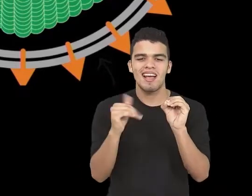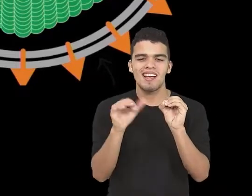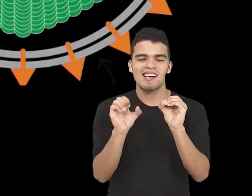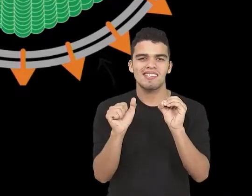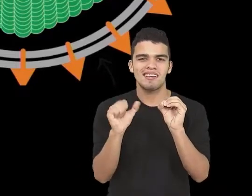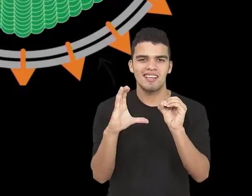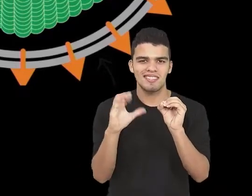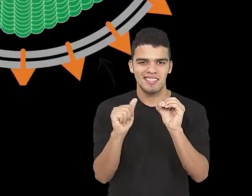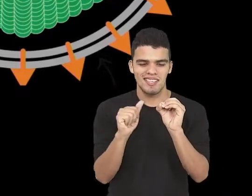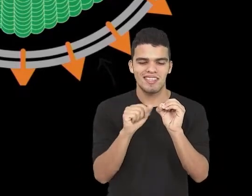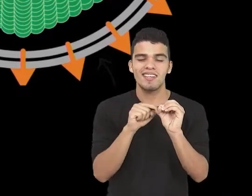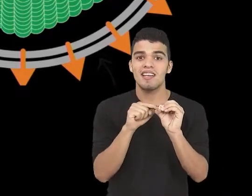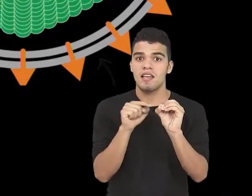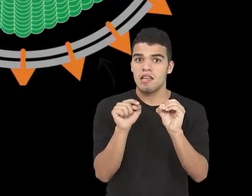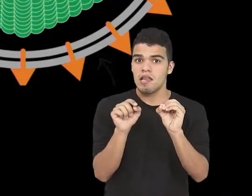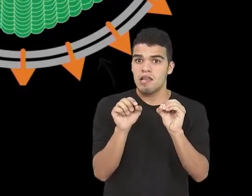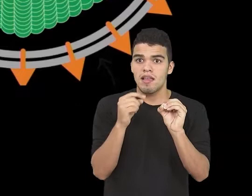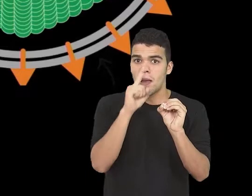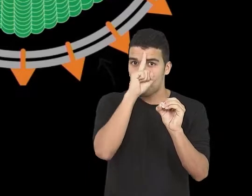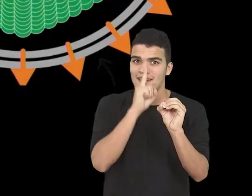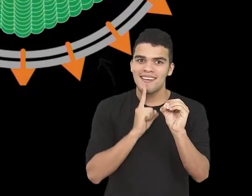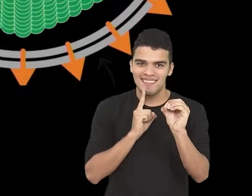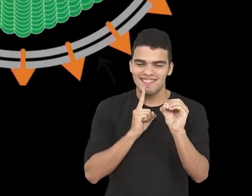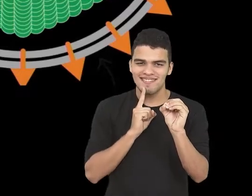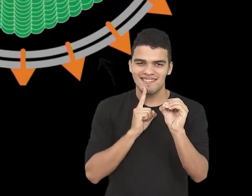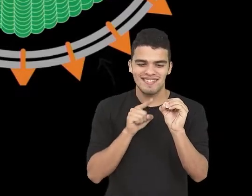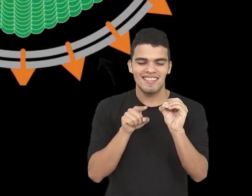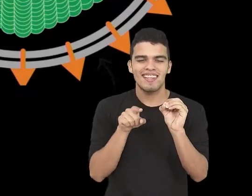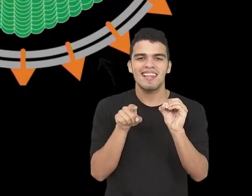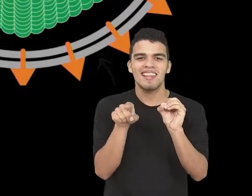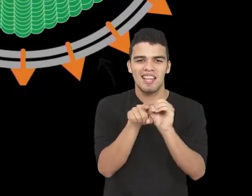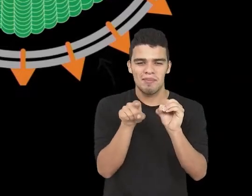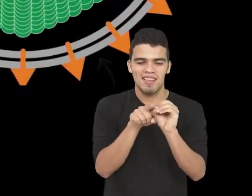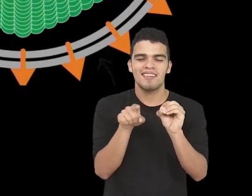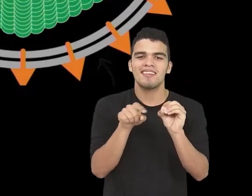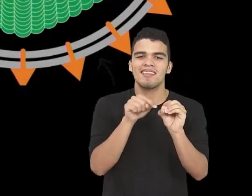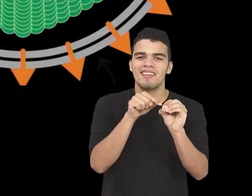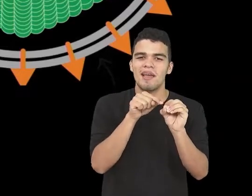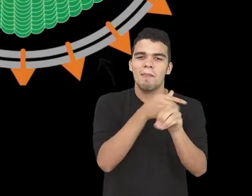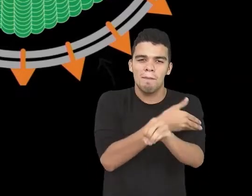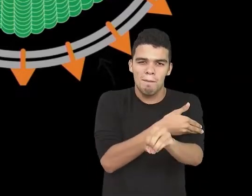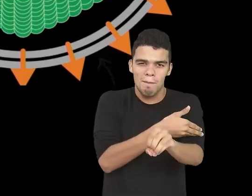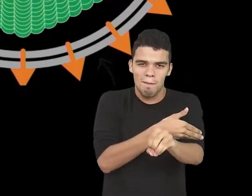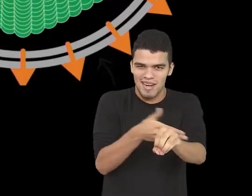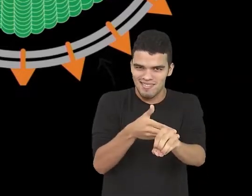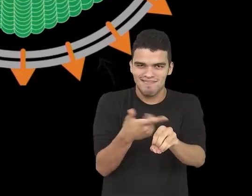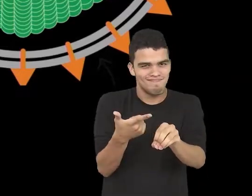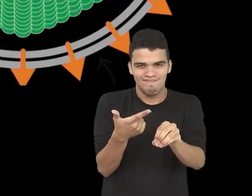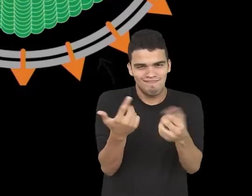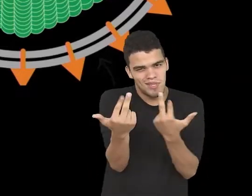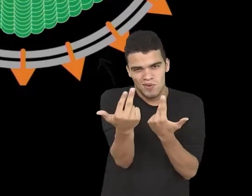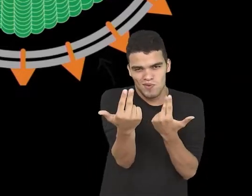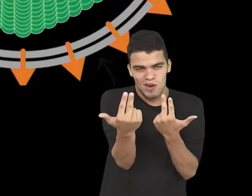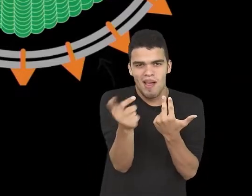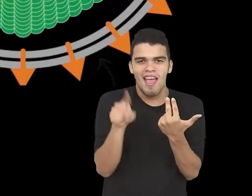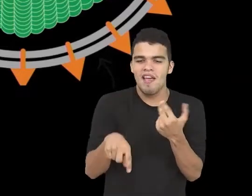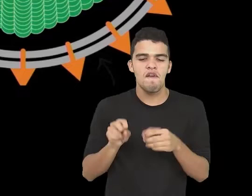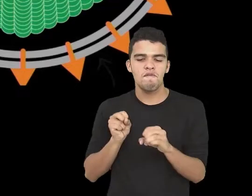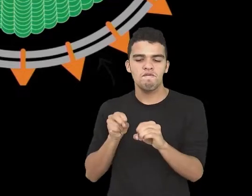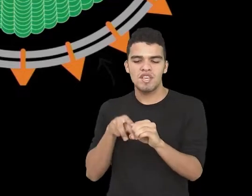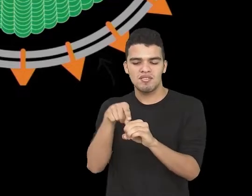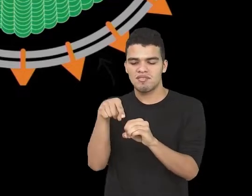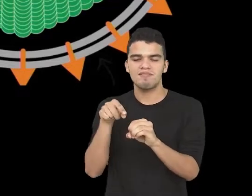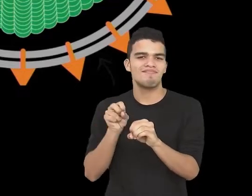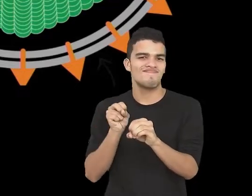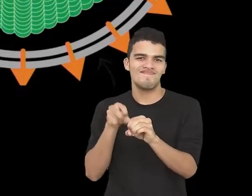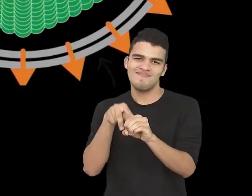é o material genético que pode ser DNA ou RNA dentro do vírus, tá? Esse é um vírus muito simples. Acontece